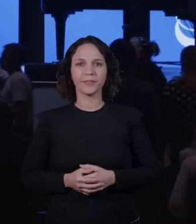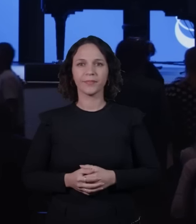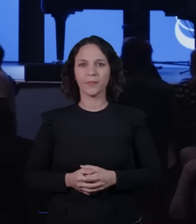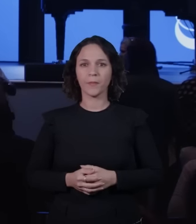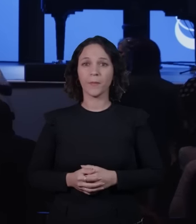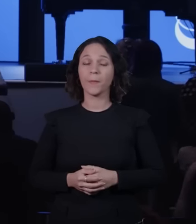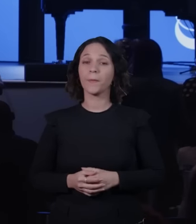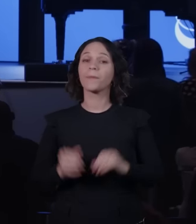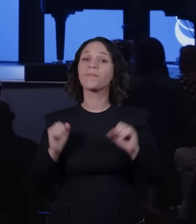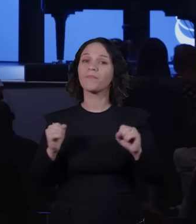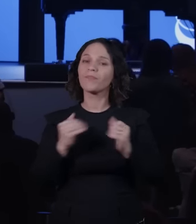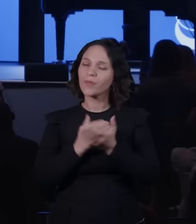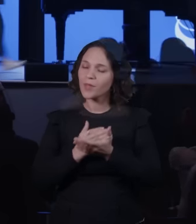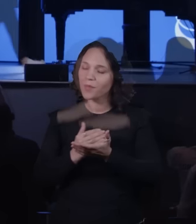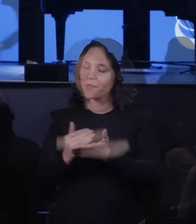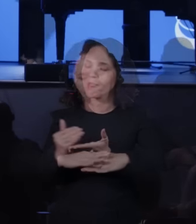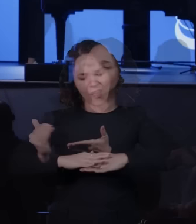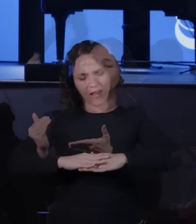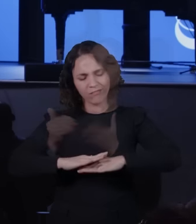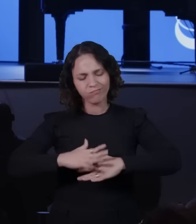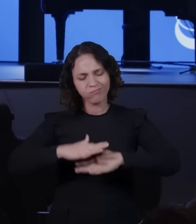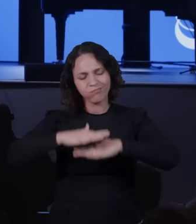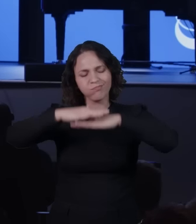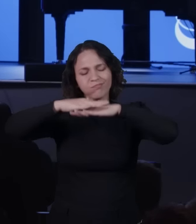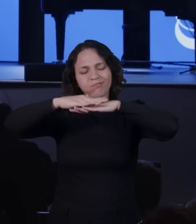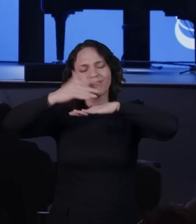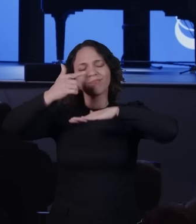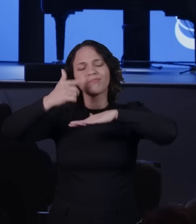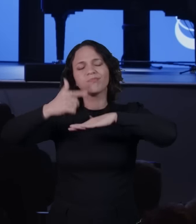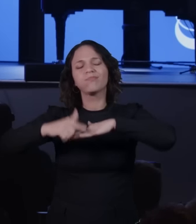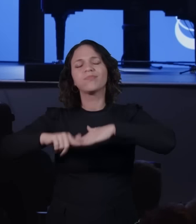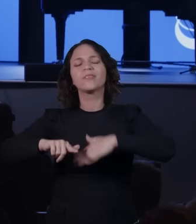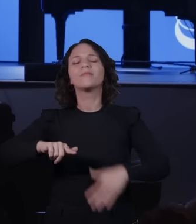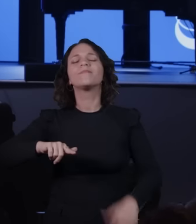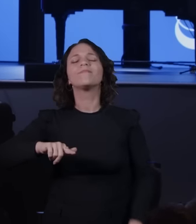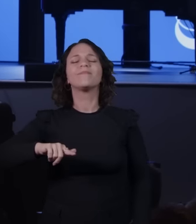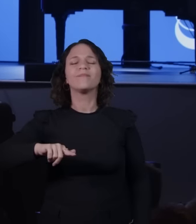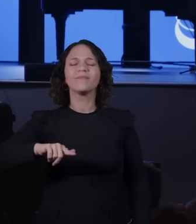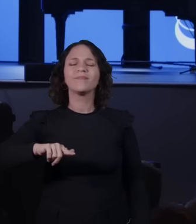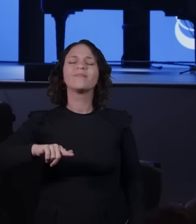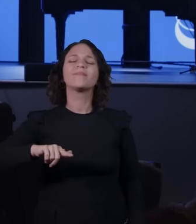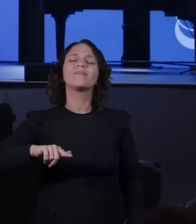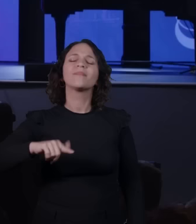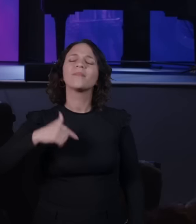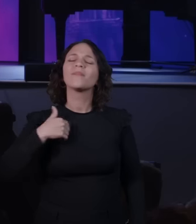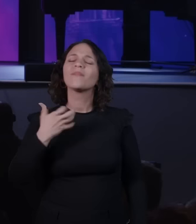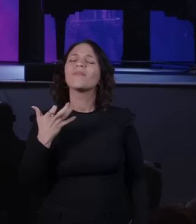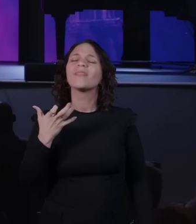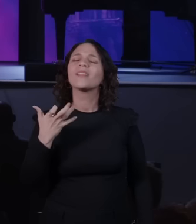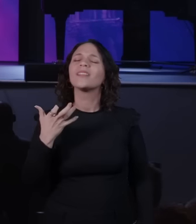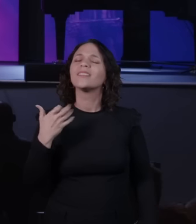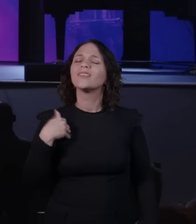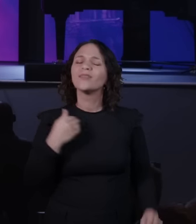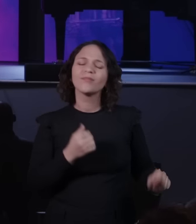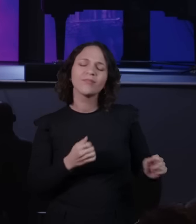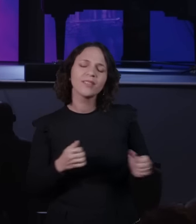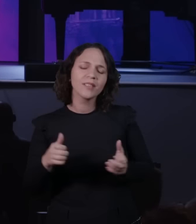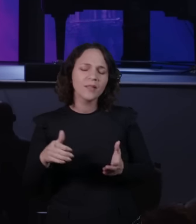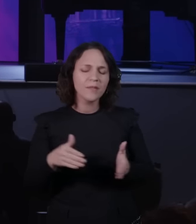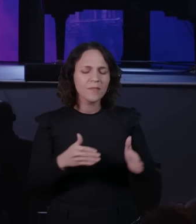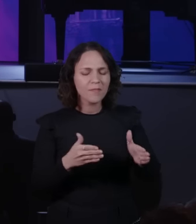Vocês podem começar a adorar enquanto essas... Eu quero me entregar a ti hoje. Meu